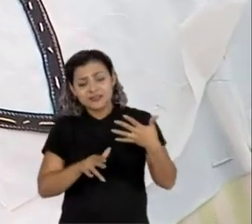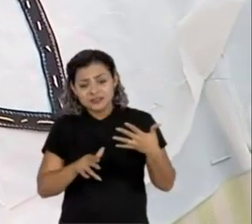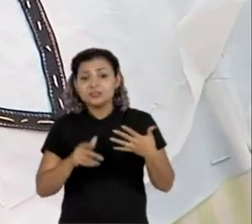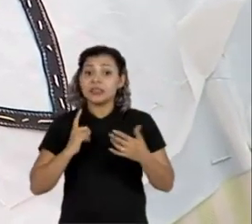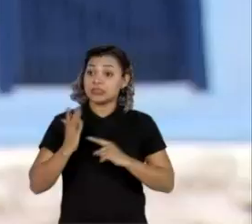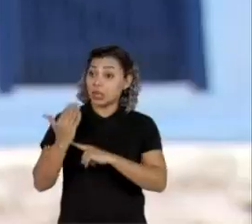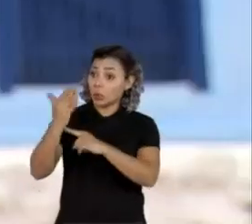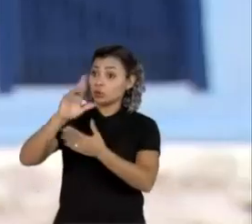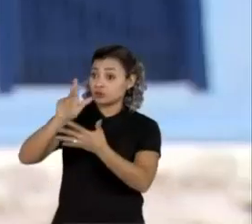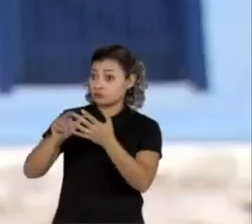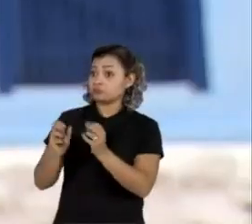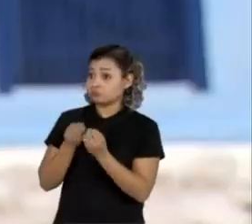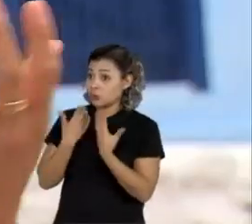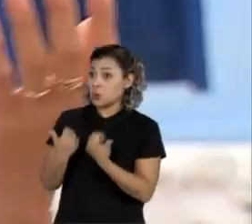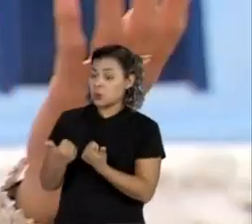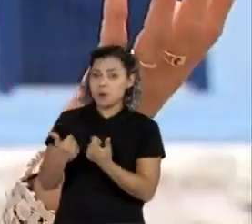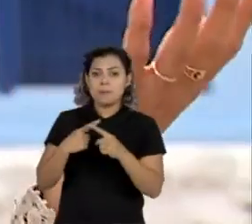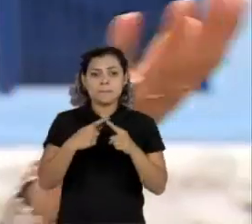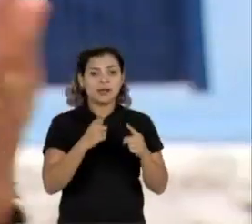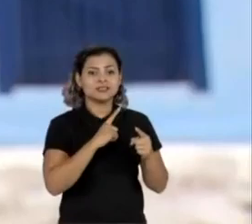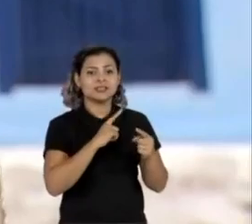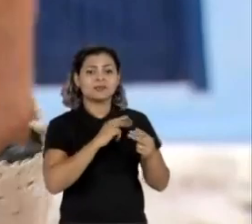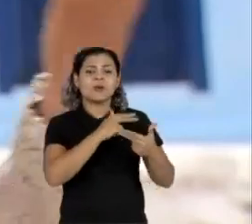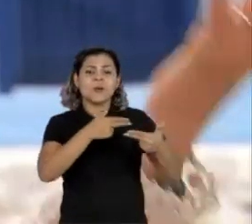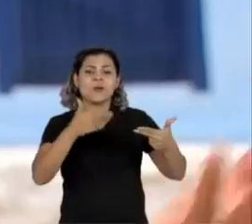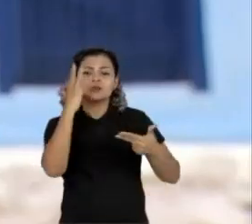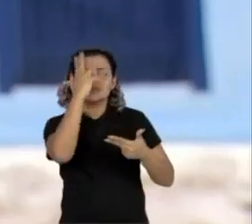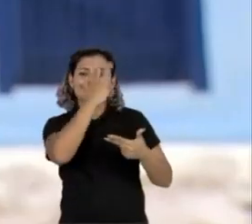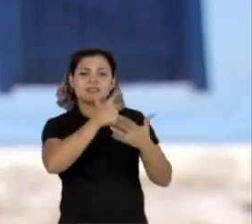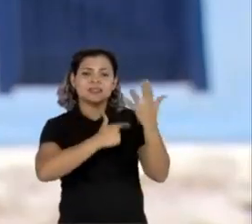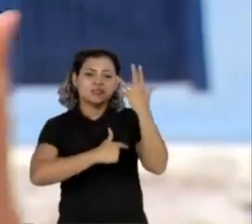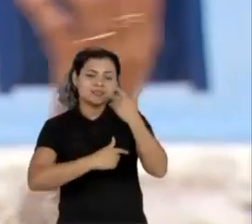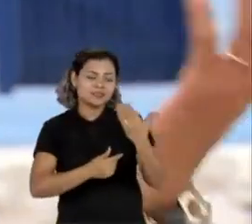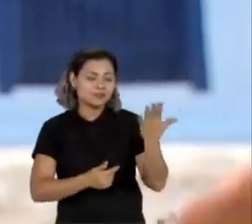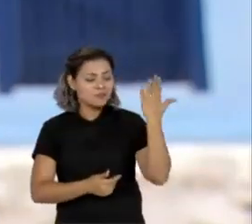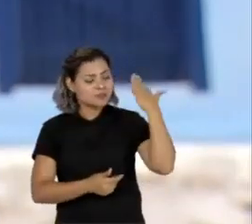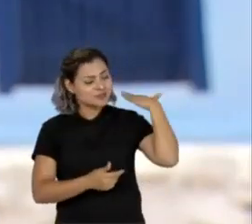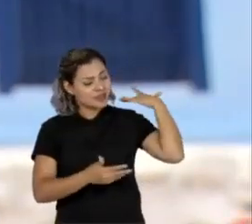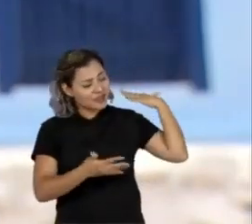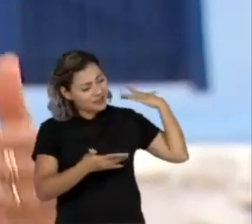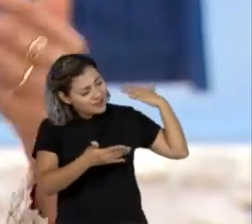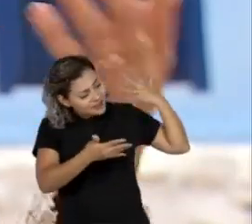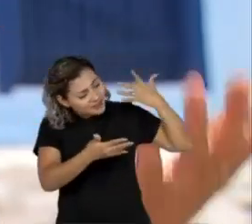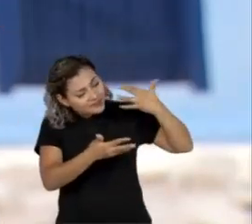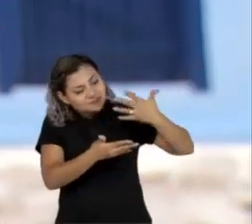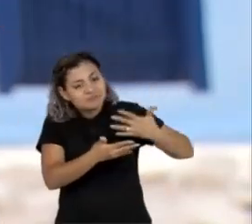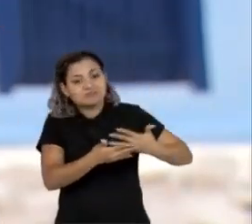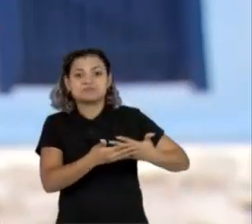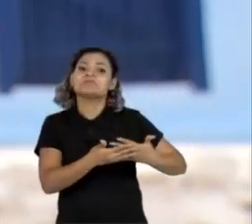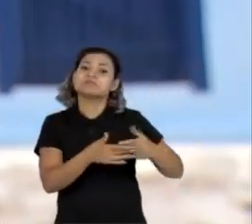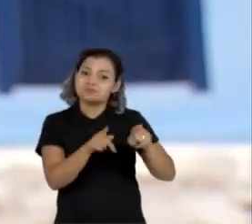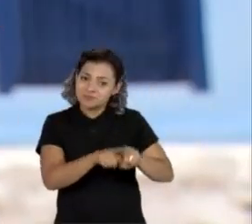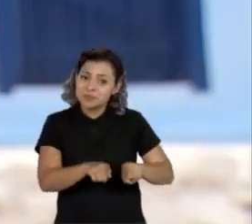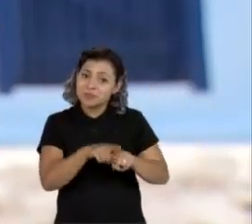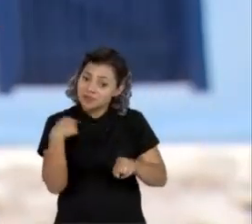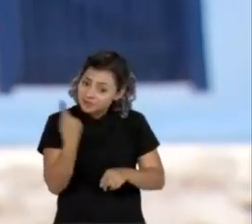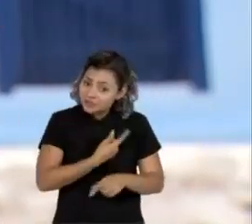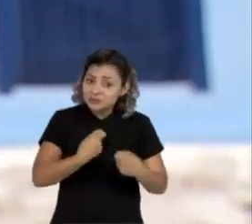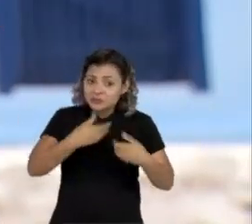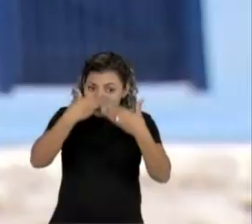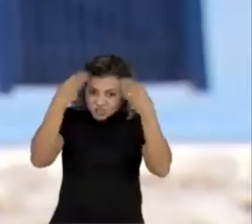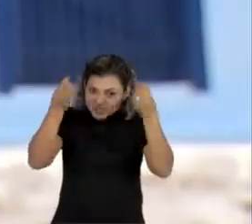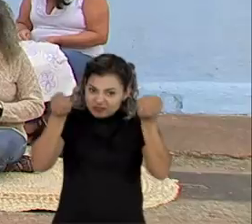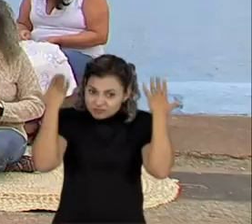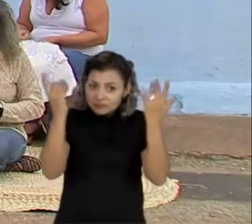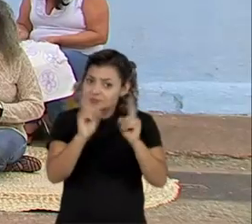gente vive, mas tem muitas coisas muito belas que foram de outros tempos, de outras gerações, que a gente não precisa